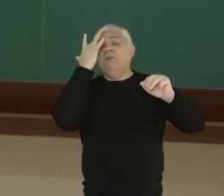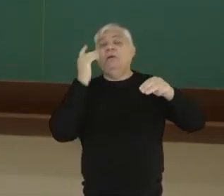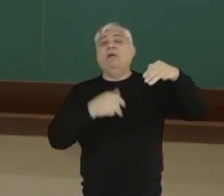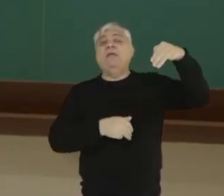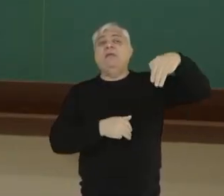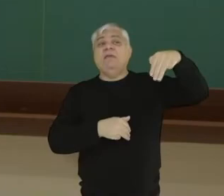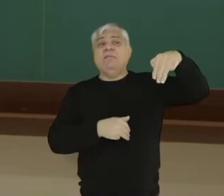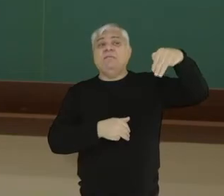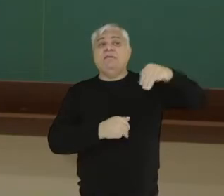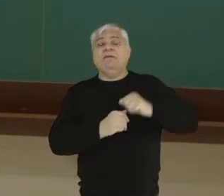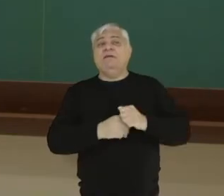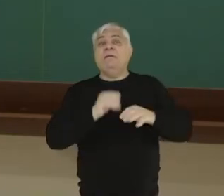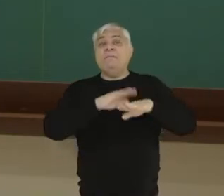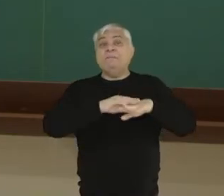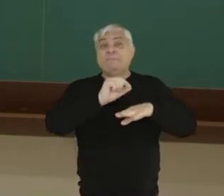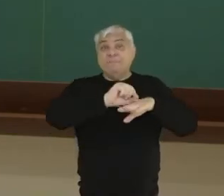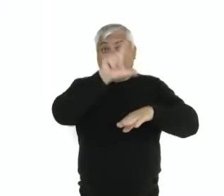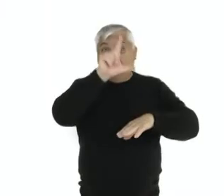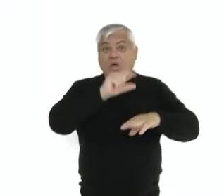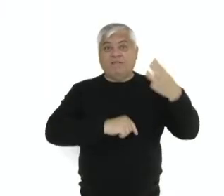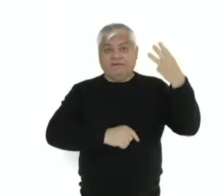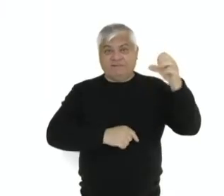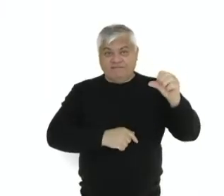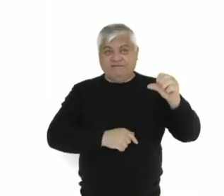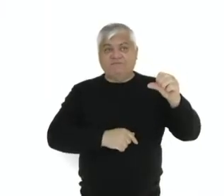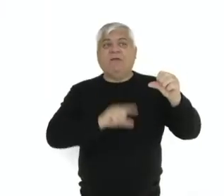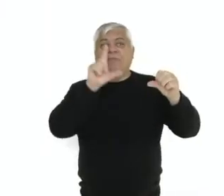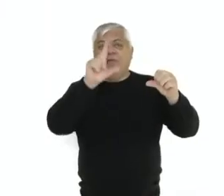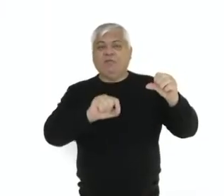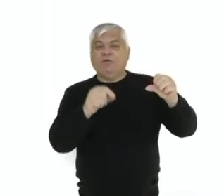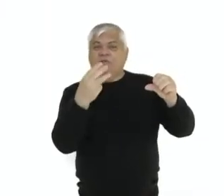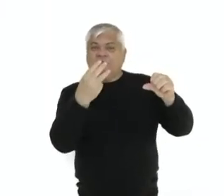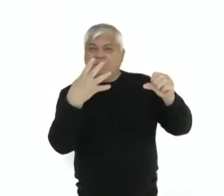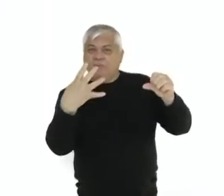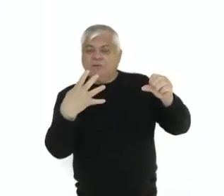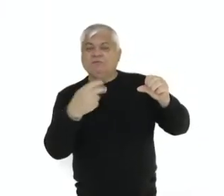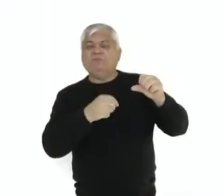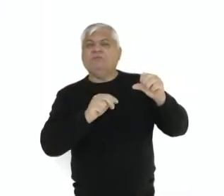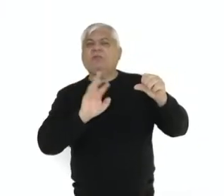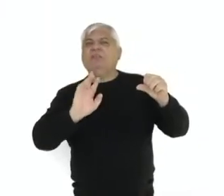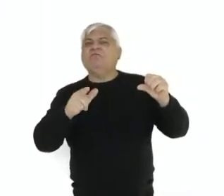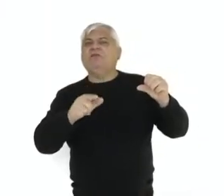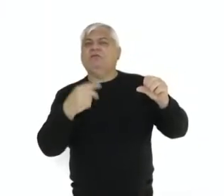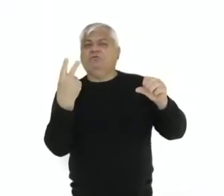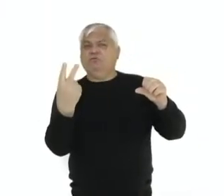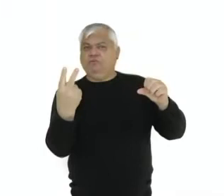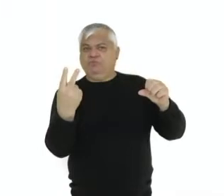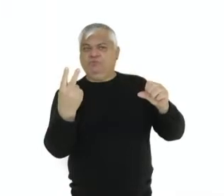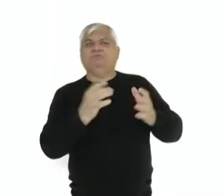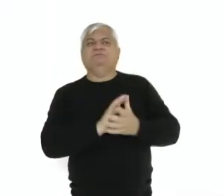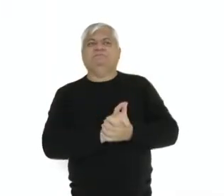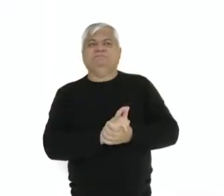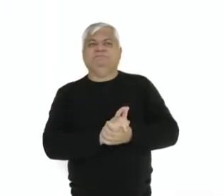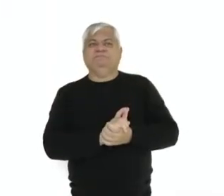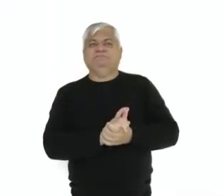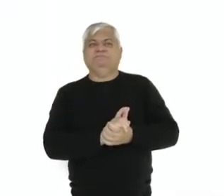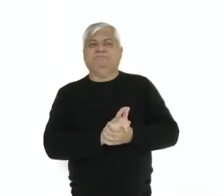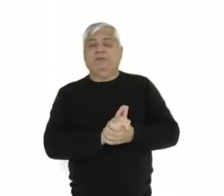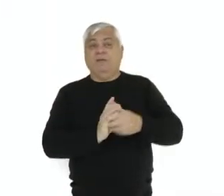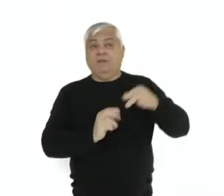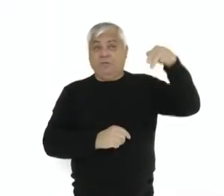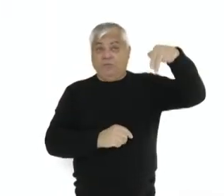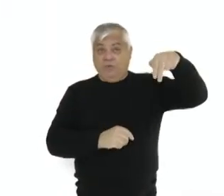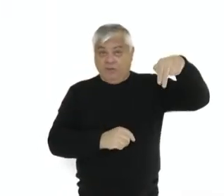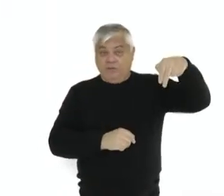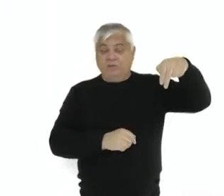O M, a maior nota foi 36 e a menor nota foi 34. E a amplitude foi 2.